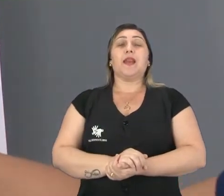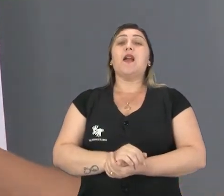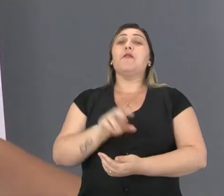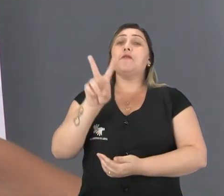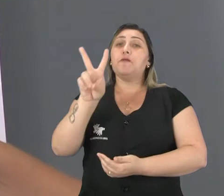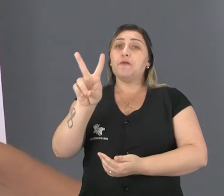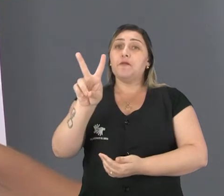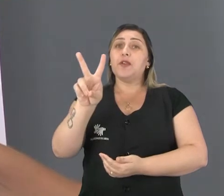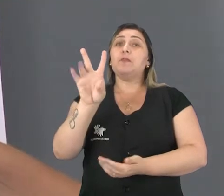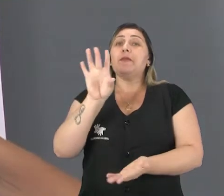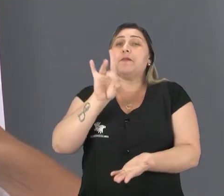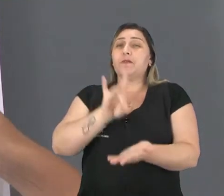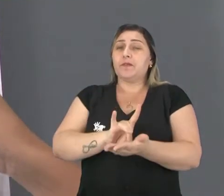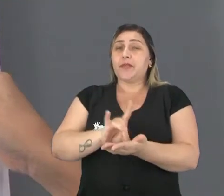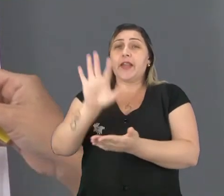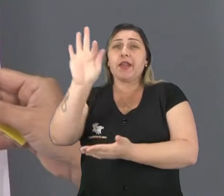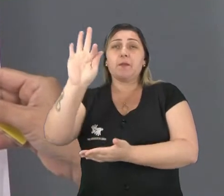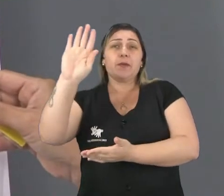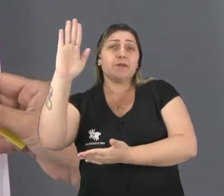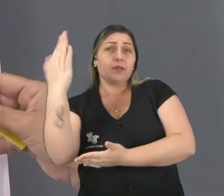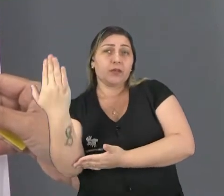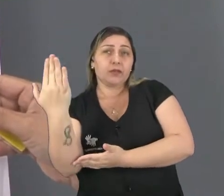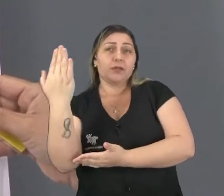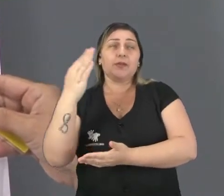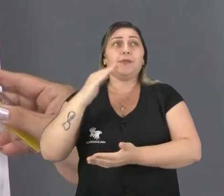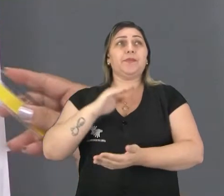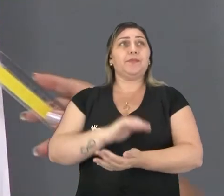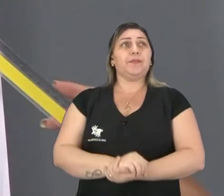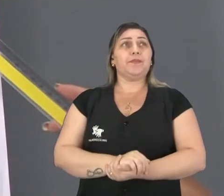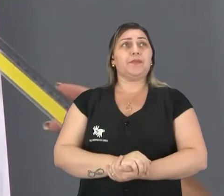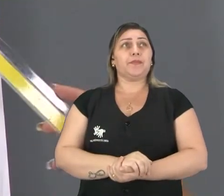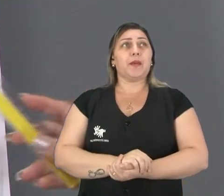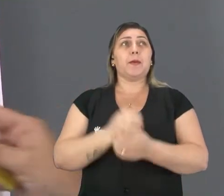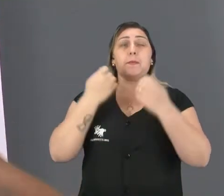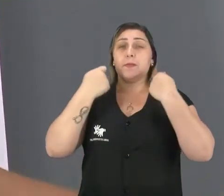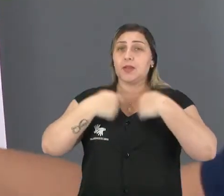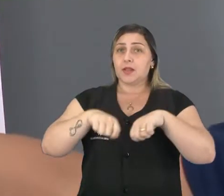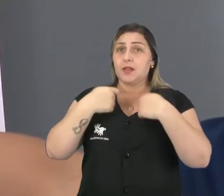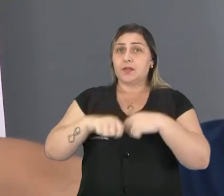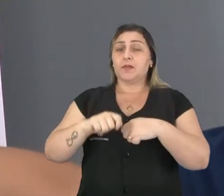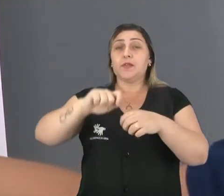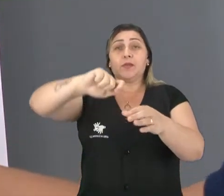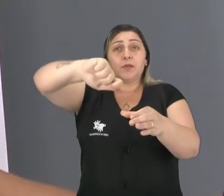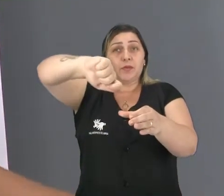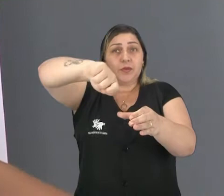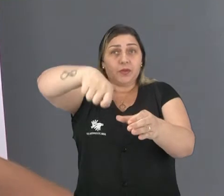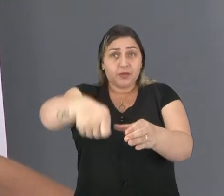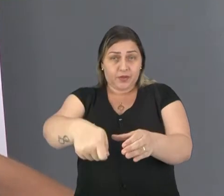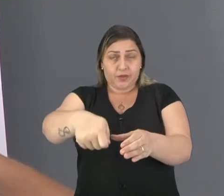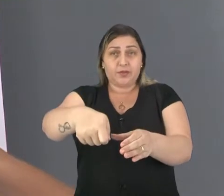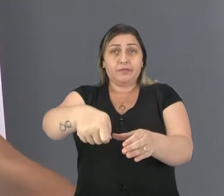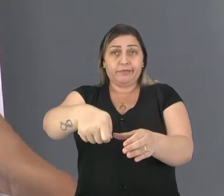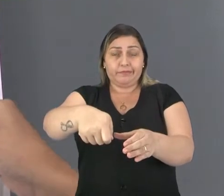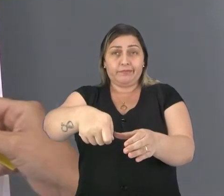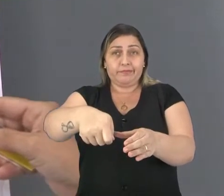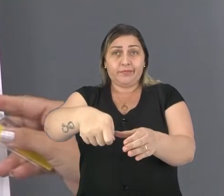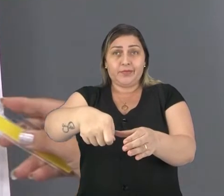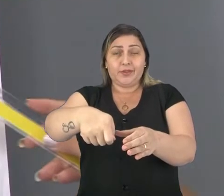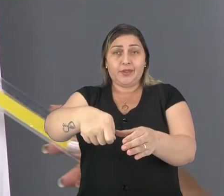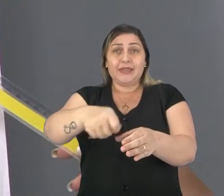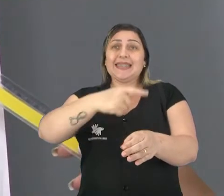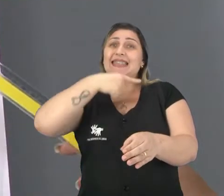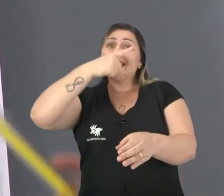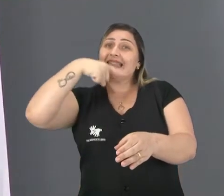Assinale V para verdadeiro e F para falso. Devemos fechar a torneira